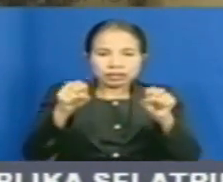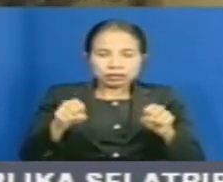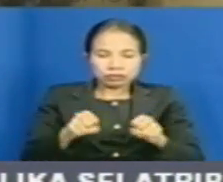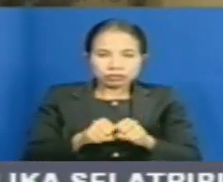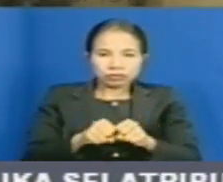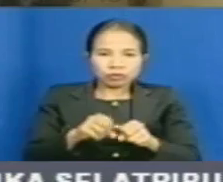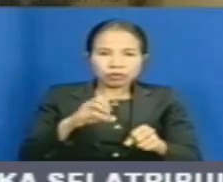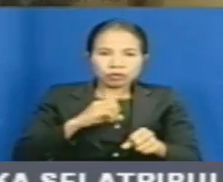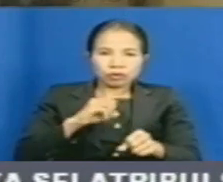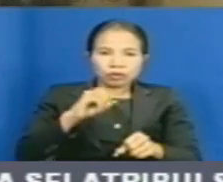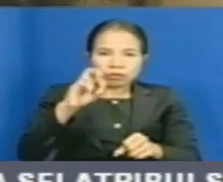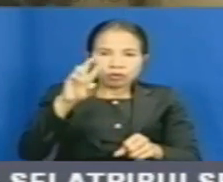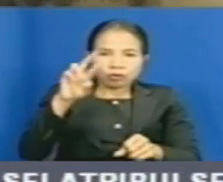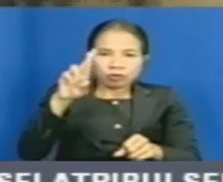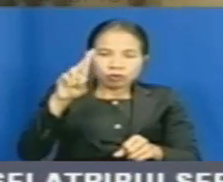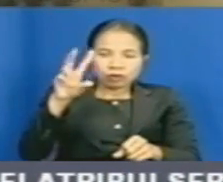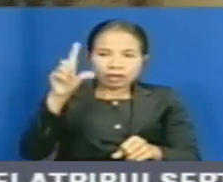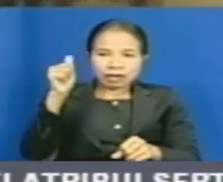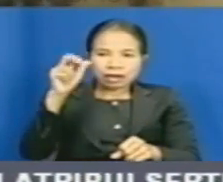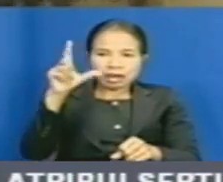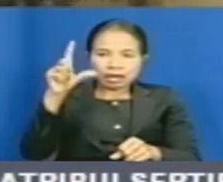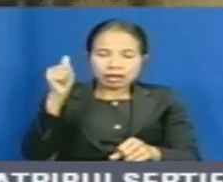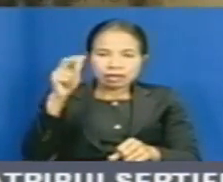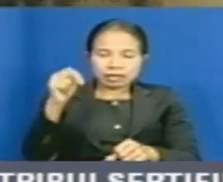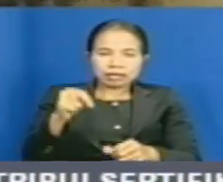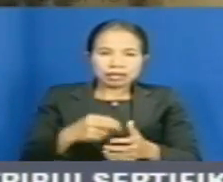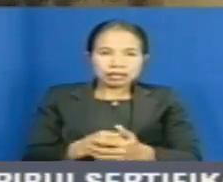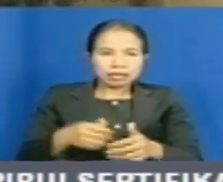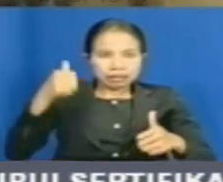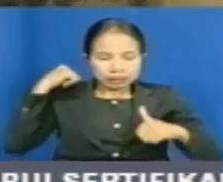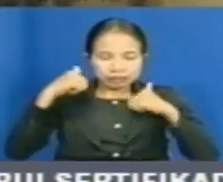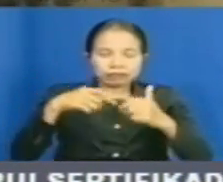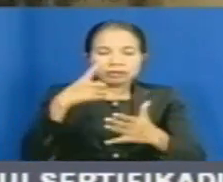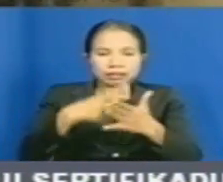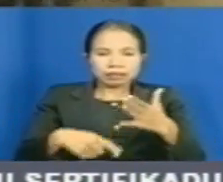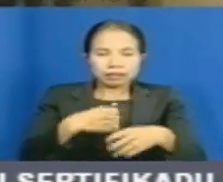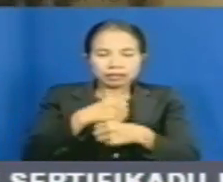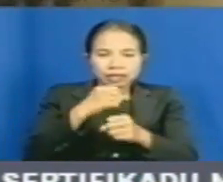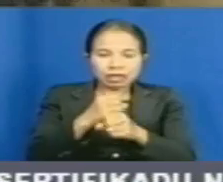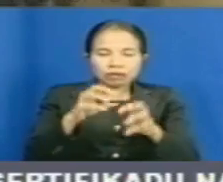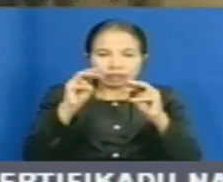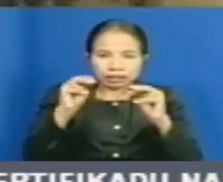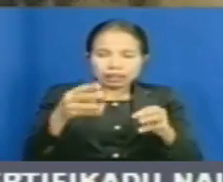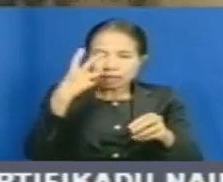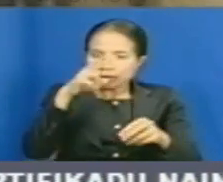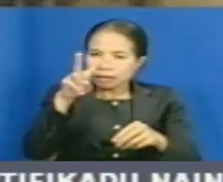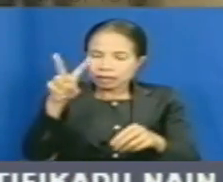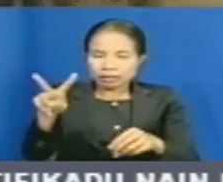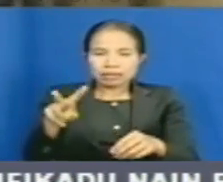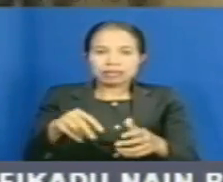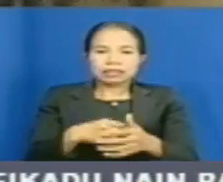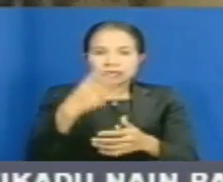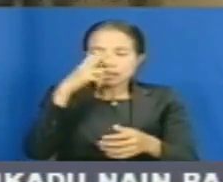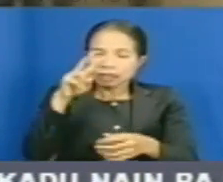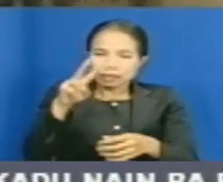a atividade séria meita halo, está sempre aí a halo mapamento Suku. O mapamento se